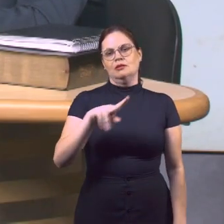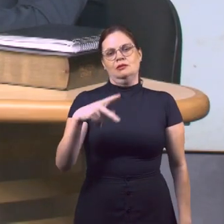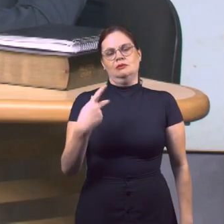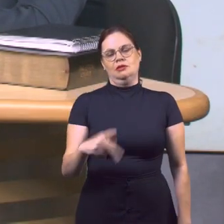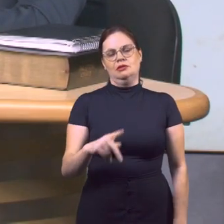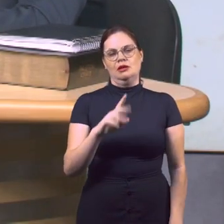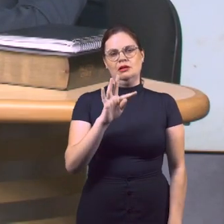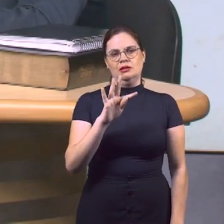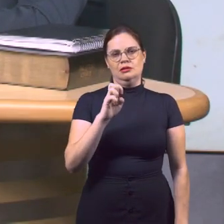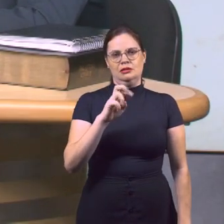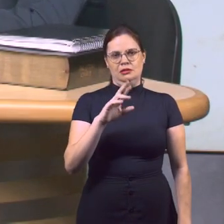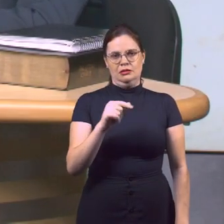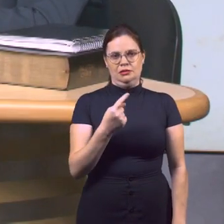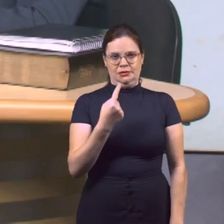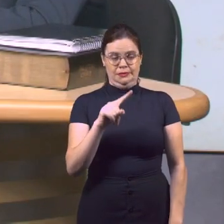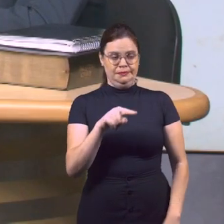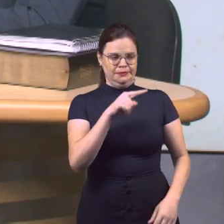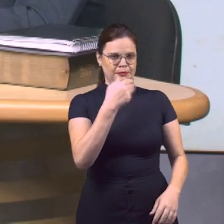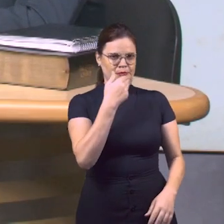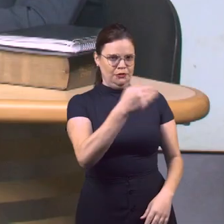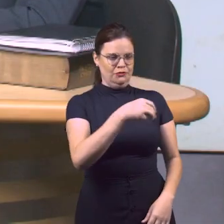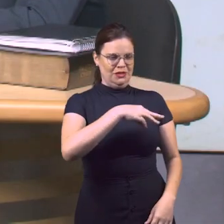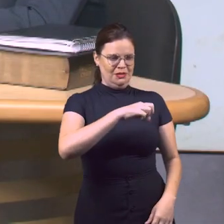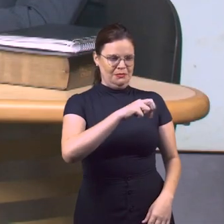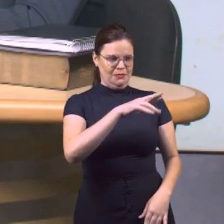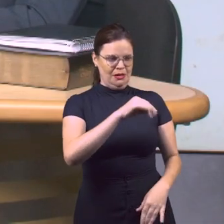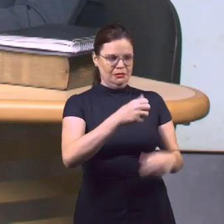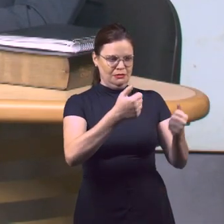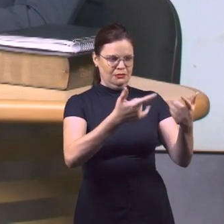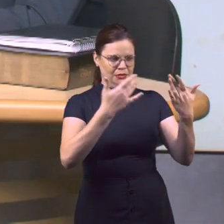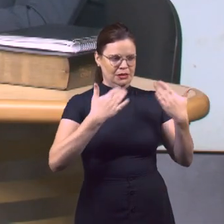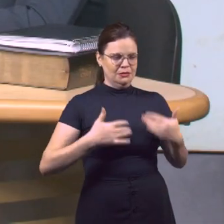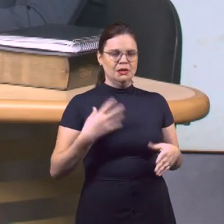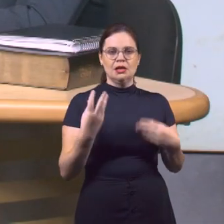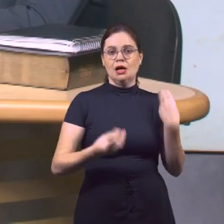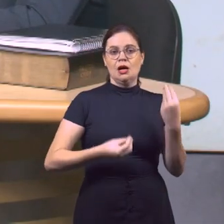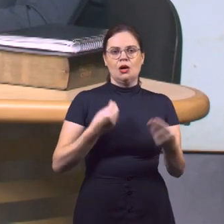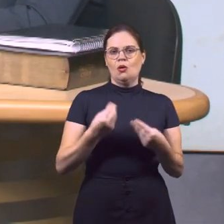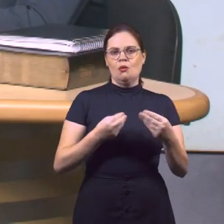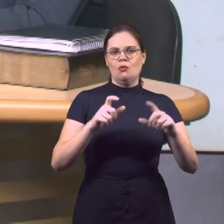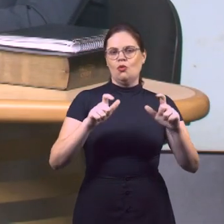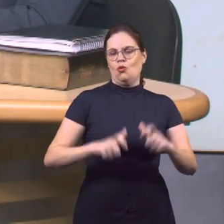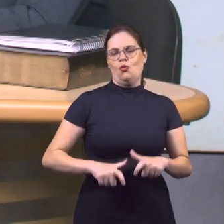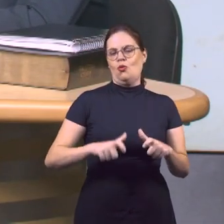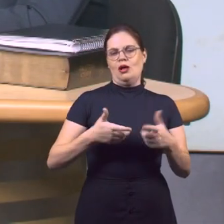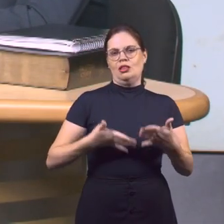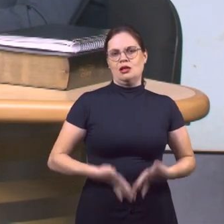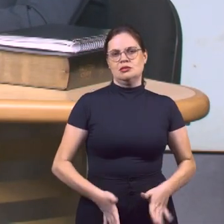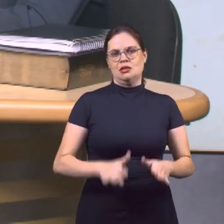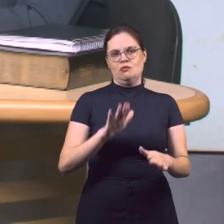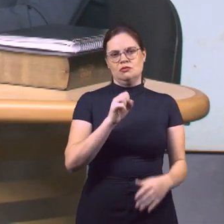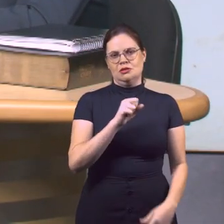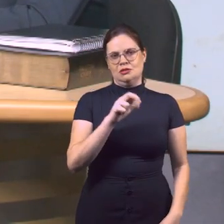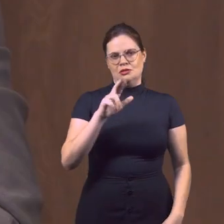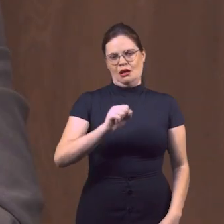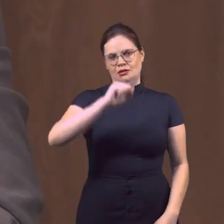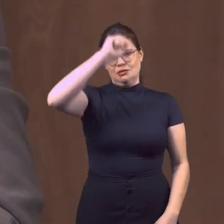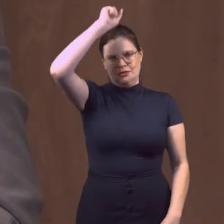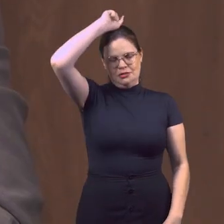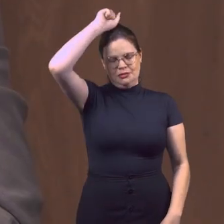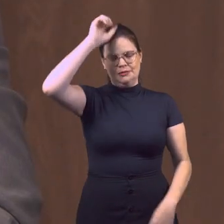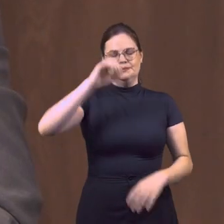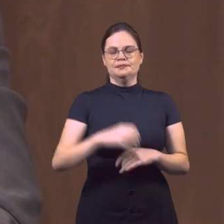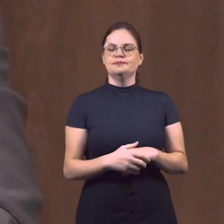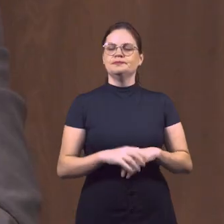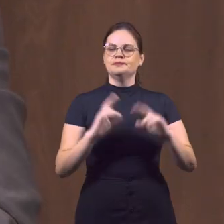veio Sara, para nós entendermos melhor. Pastor Direi, paz do Senhor, pastor Tiago, paz do Senhor, queremos estender a